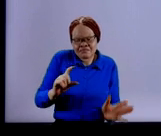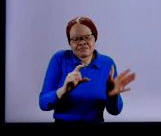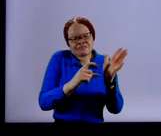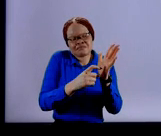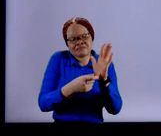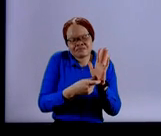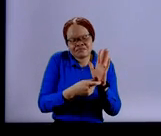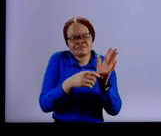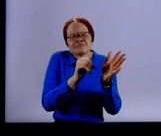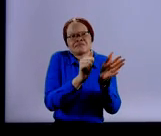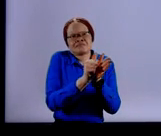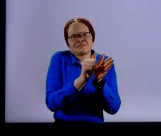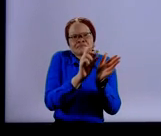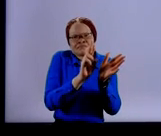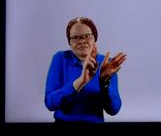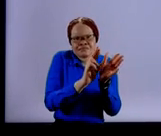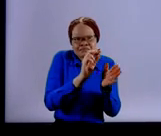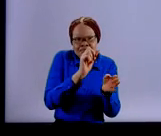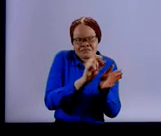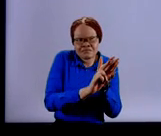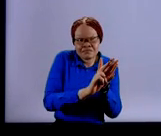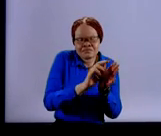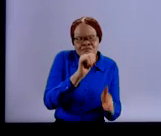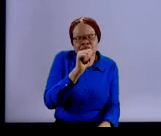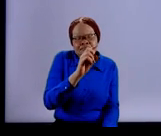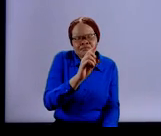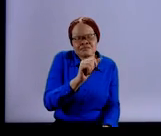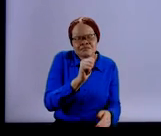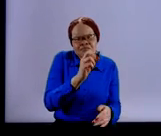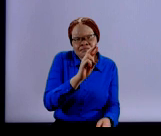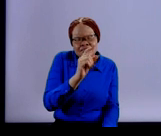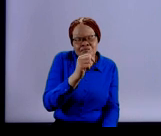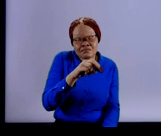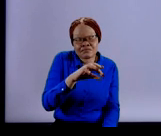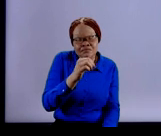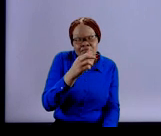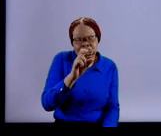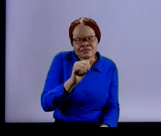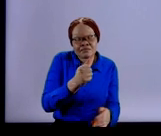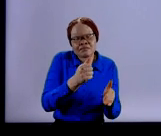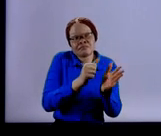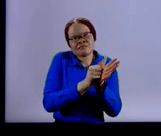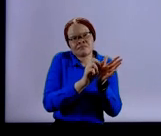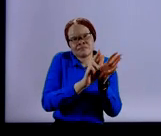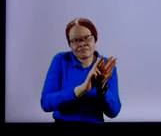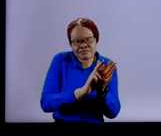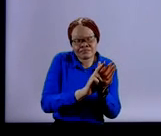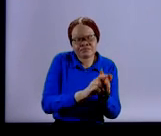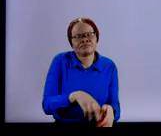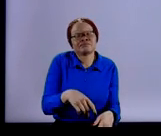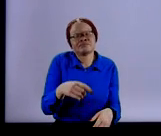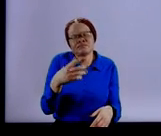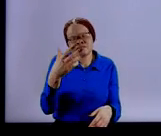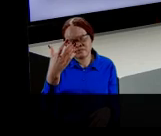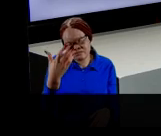E sobra gramática falamos de determinantes artigos definidos e